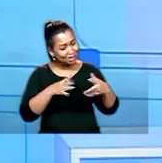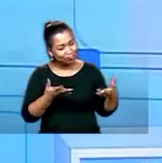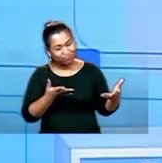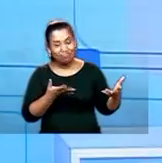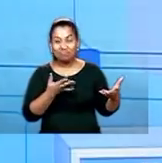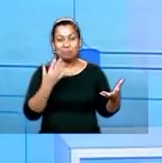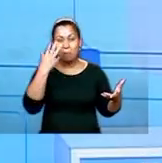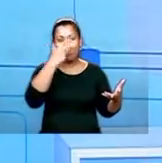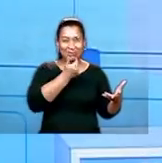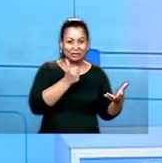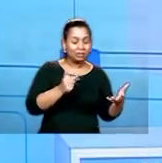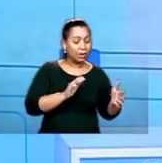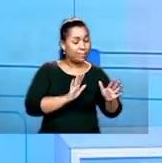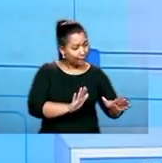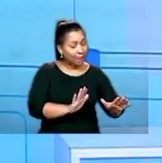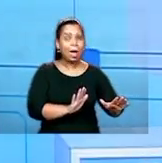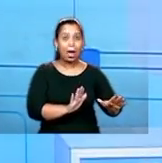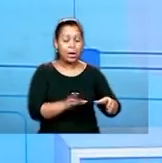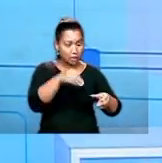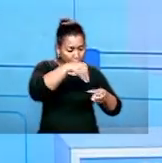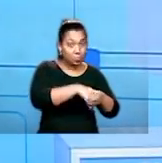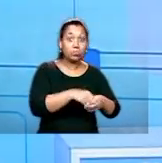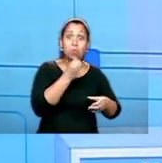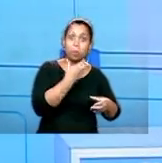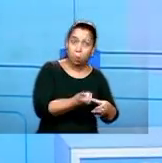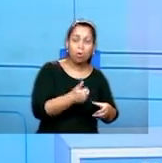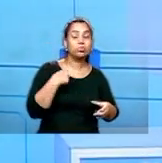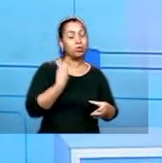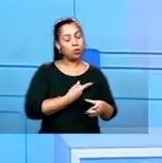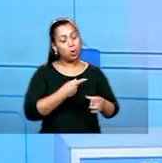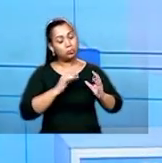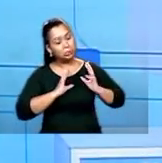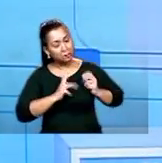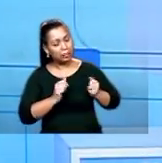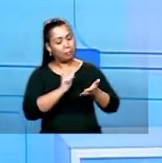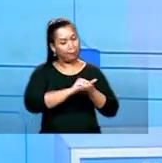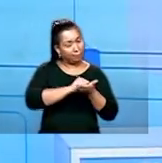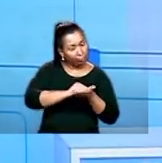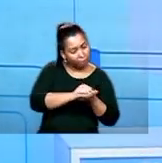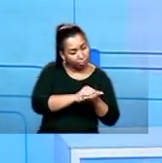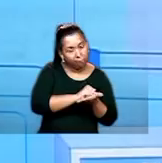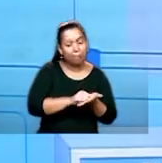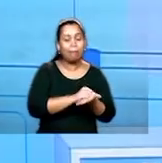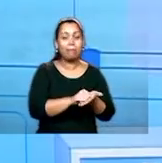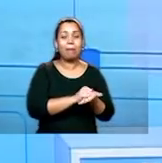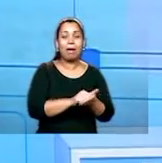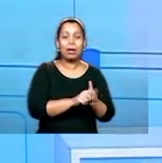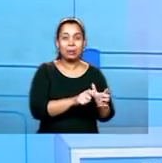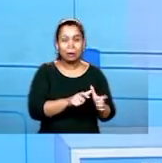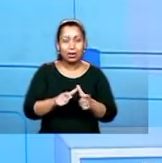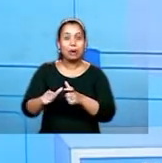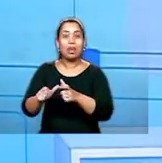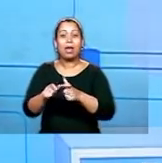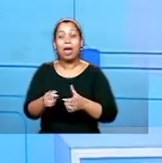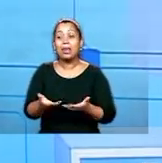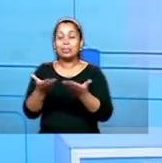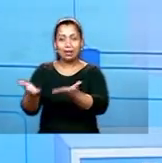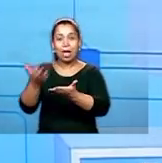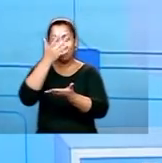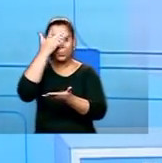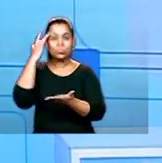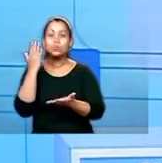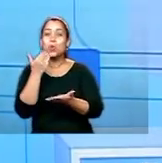está muito de boa qualidade, então a gente processa, a gente dá uma limpada nele, encaminha para as instituições que